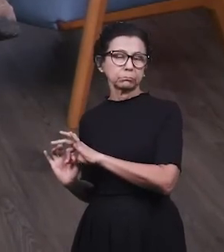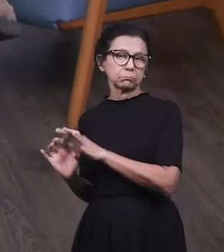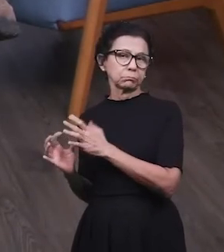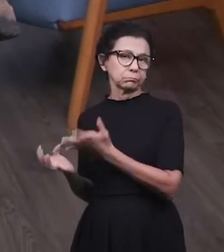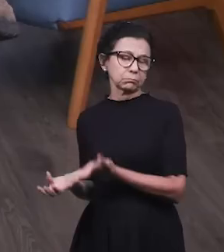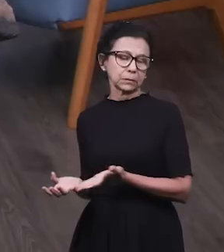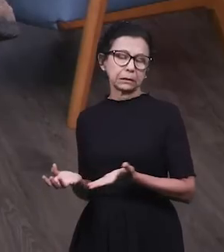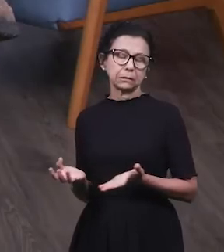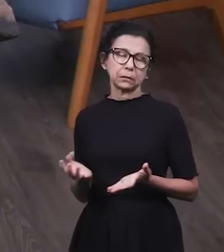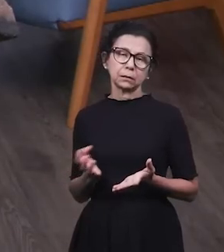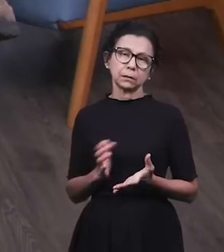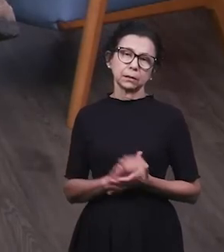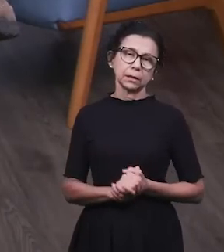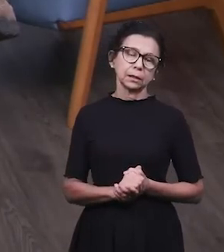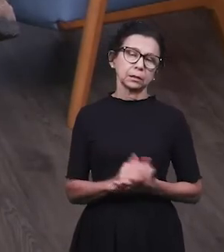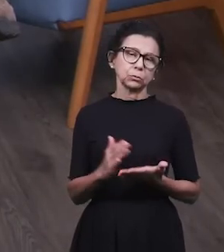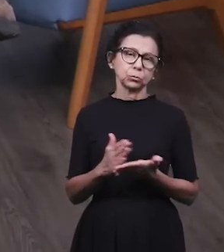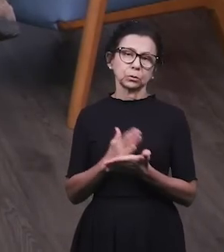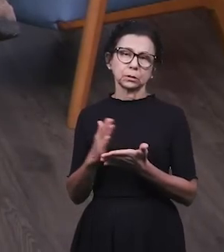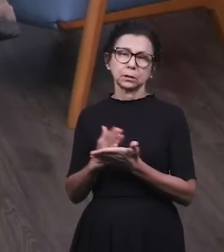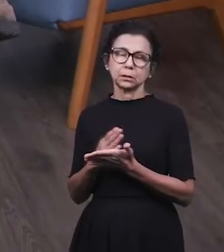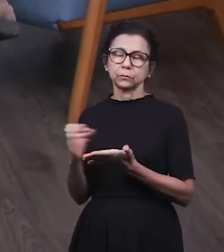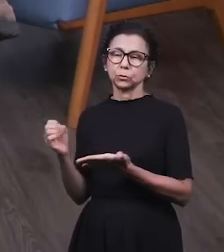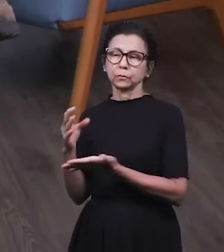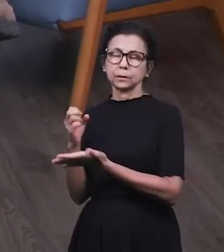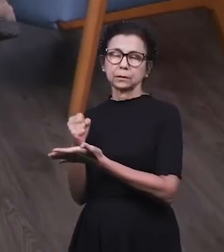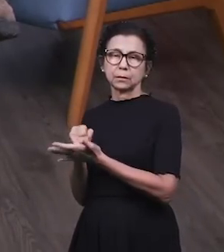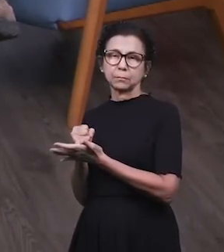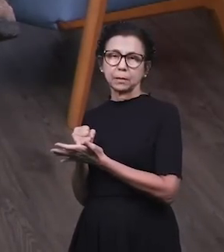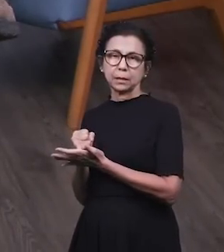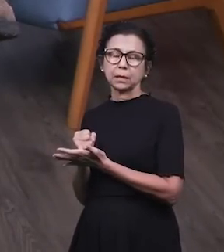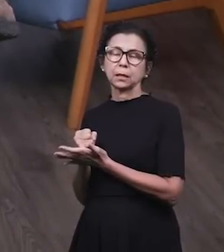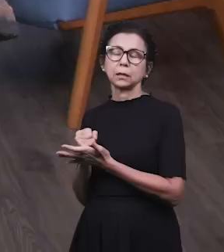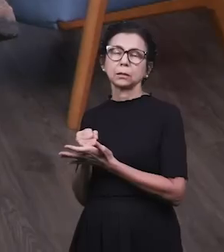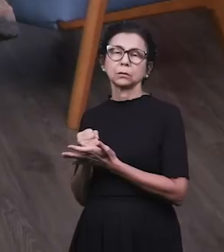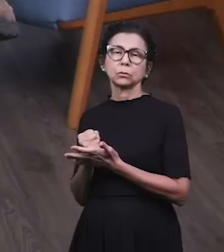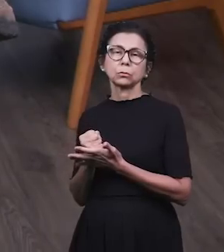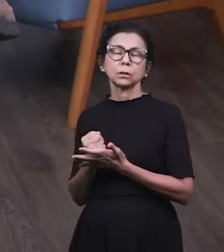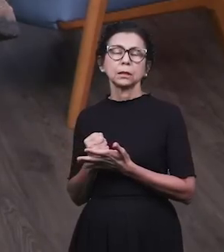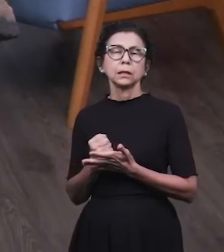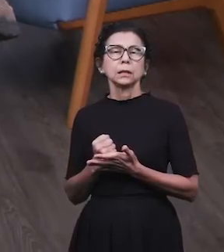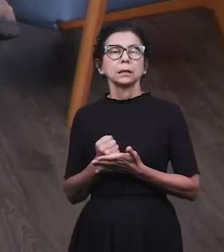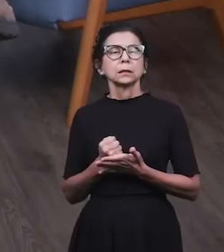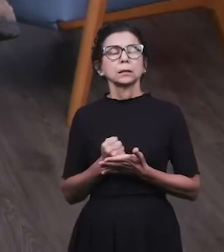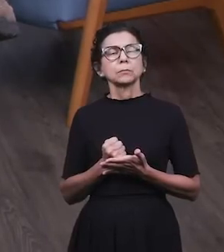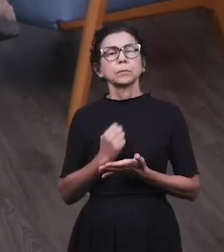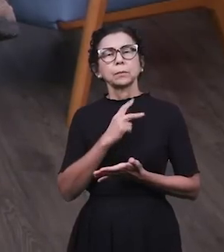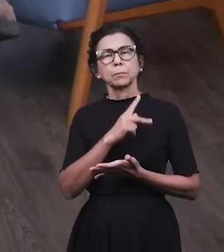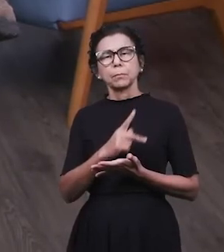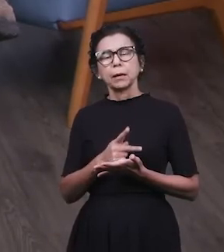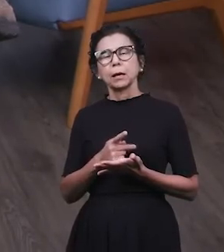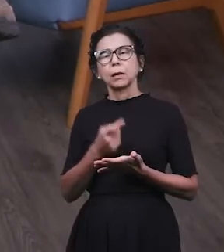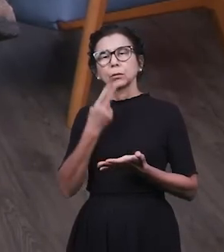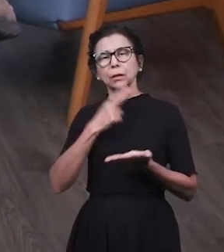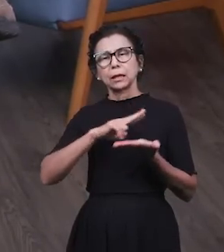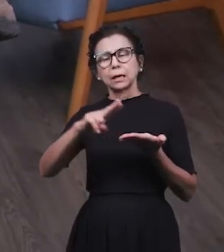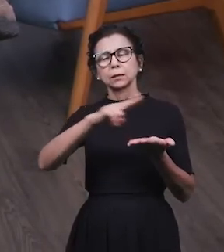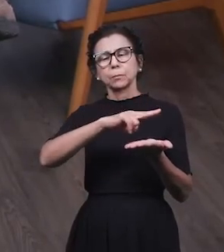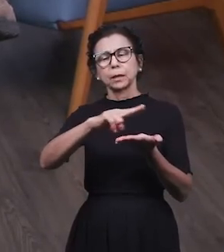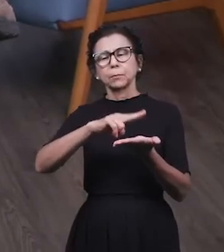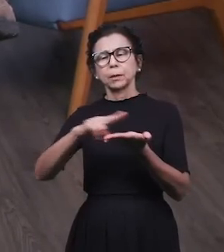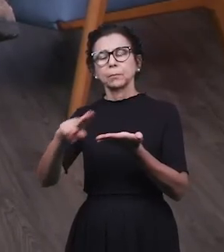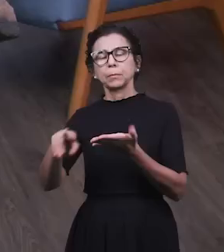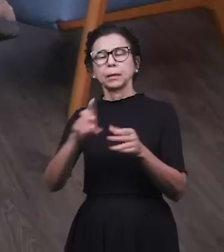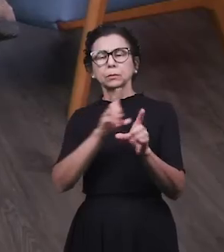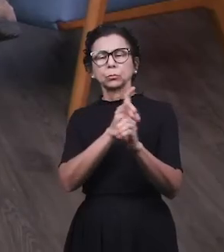tanto dos evangelhos como das cartas doutrinárias do apóstolo Paulo, quer dizer, todo o contexto do Novo Testamento, e que